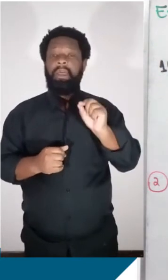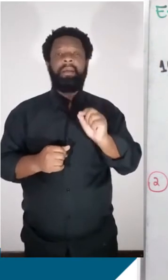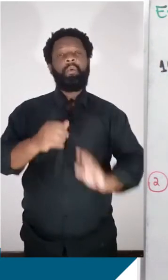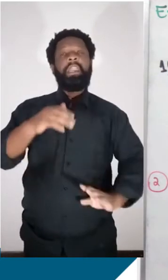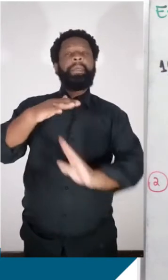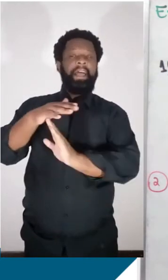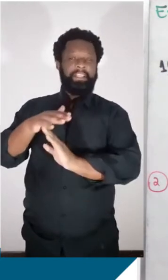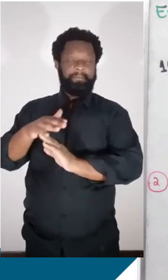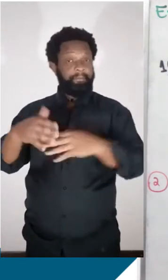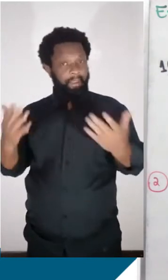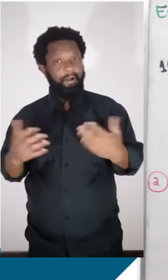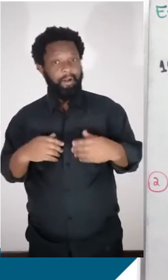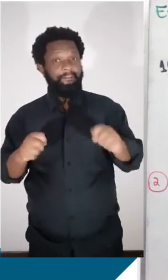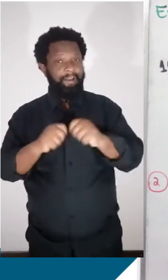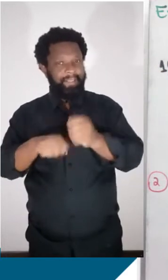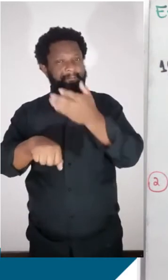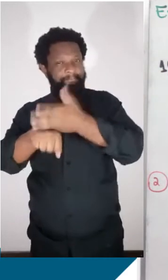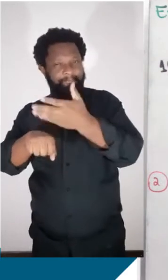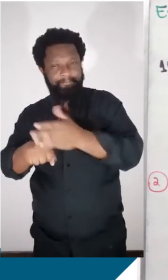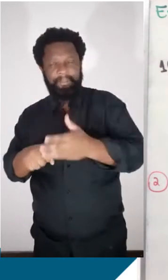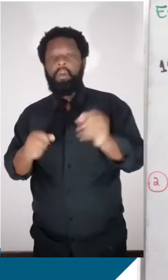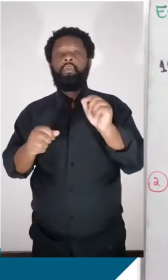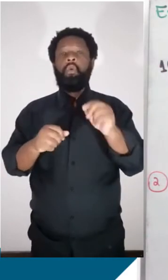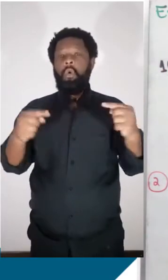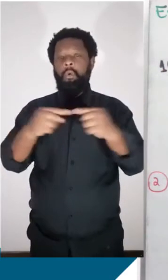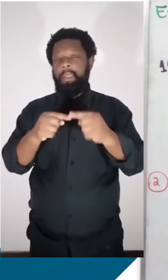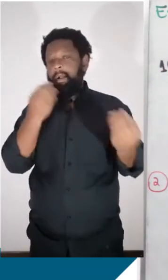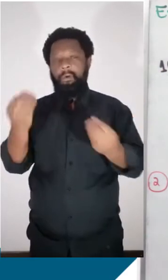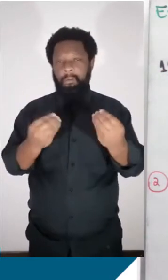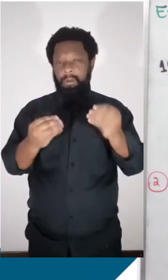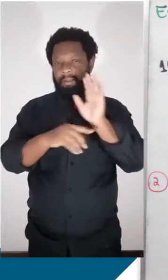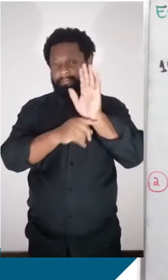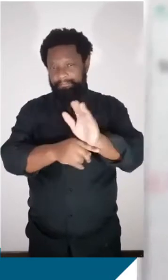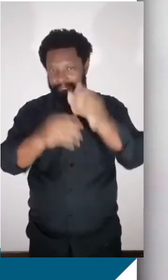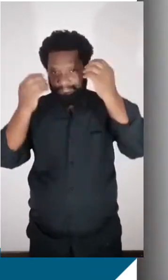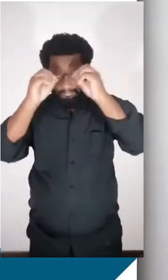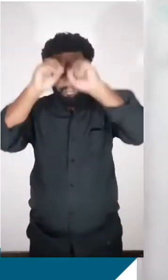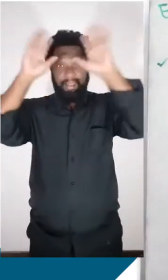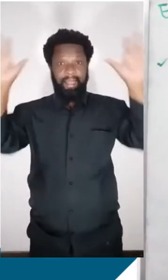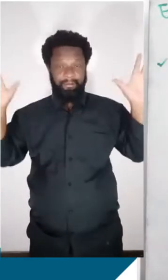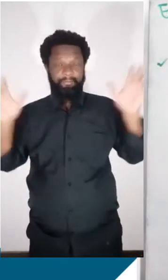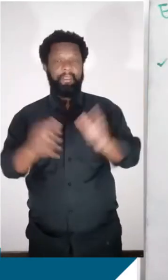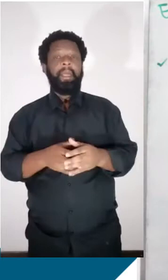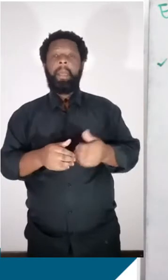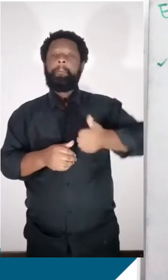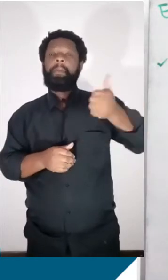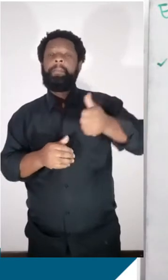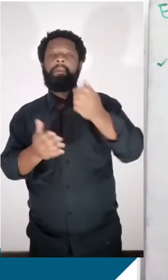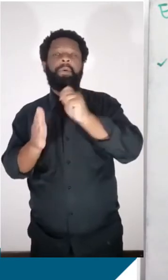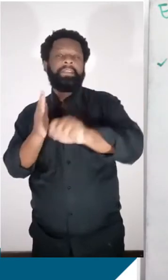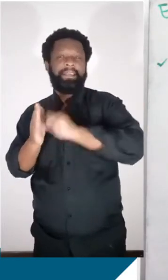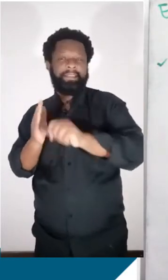era o ovo. Tudo bem? Então, vamos fazer exercícios envolvendo isso aí para ficar mais claro. Então, vamos fazer o nosso